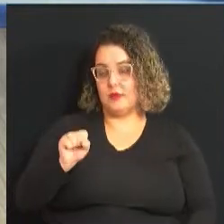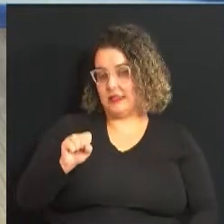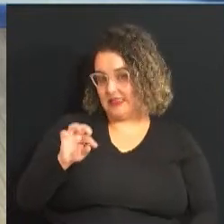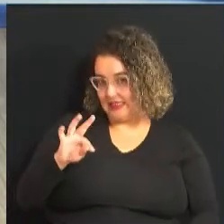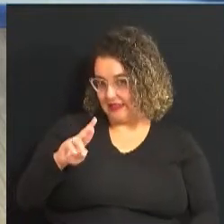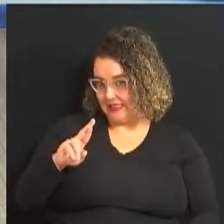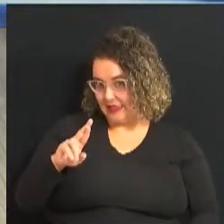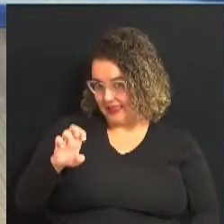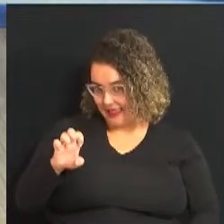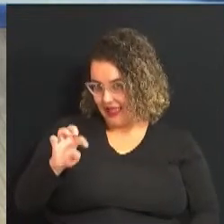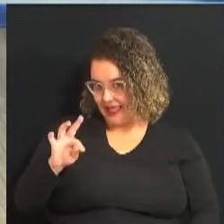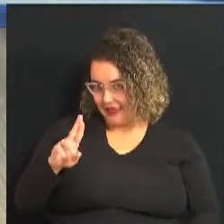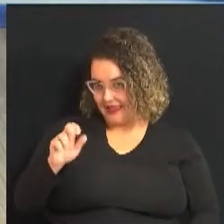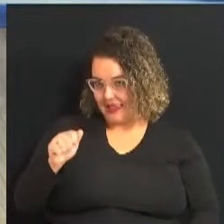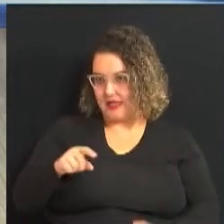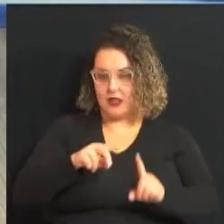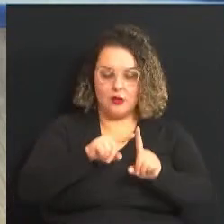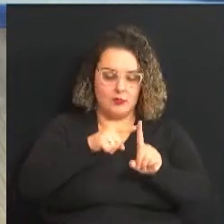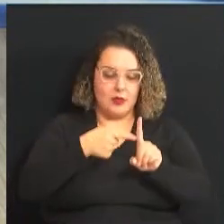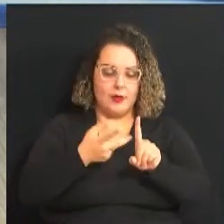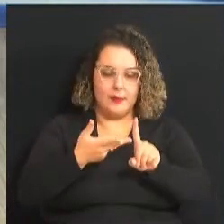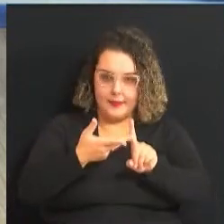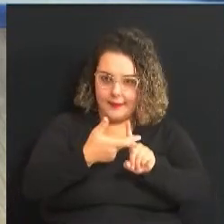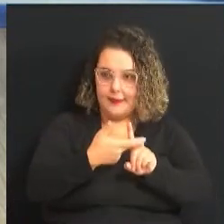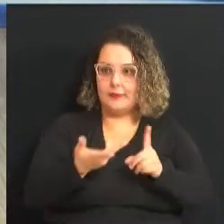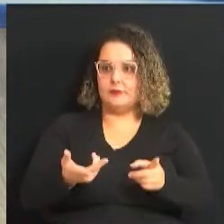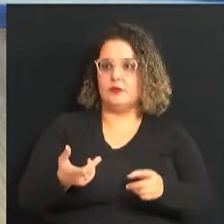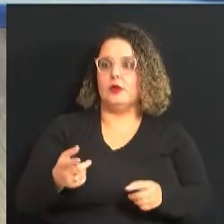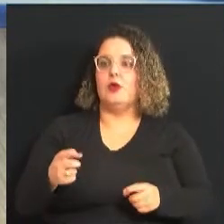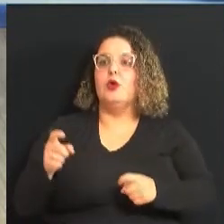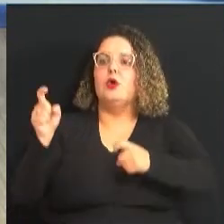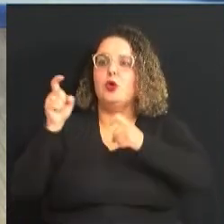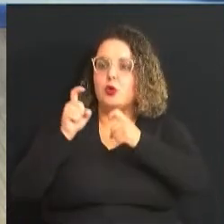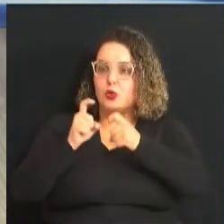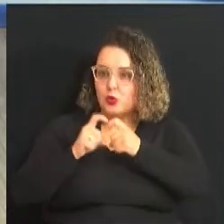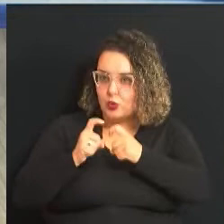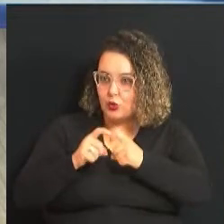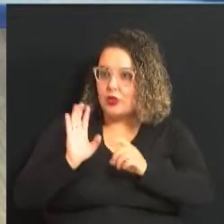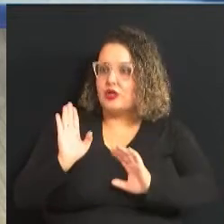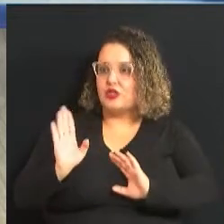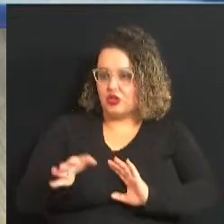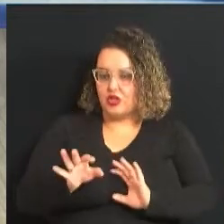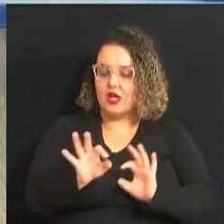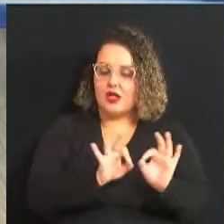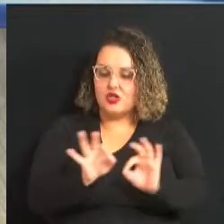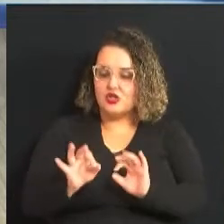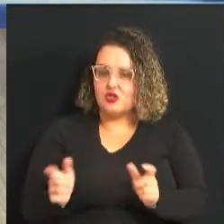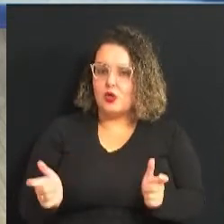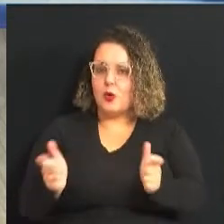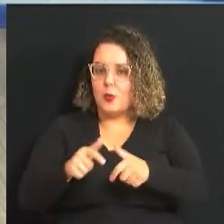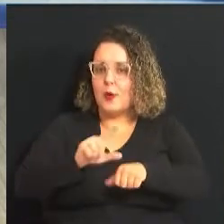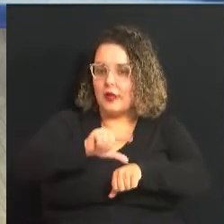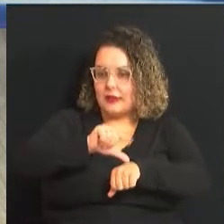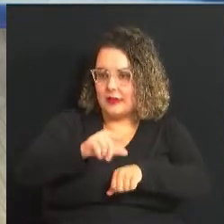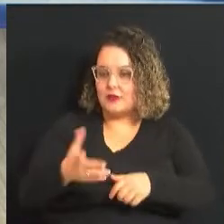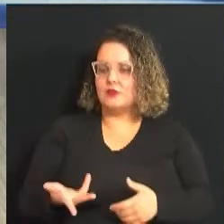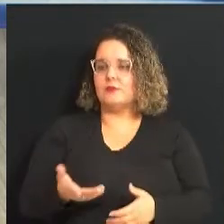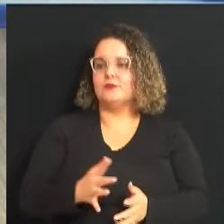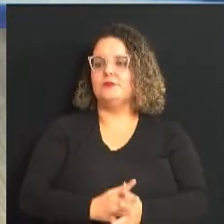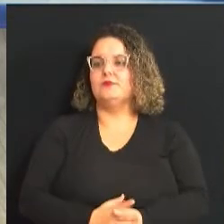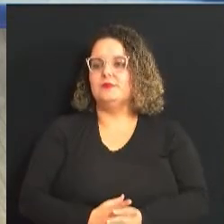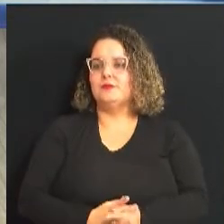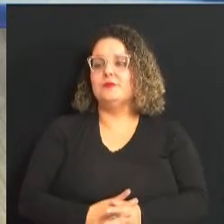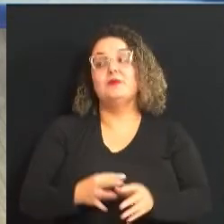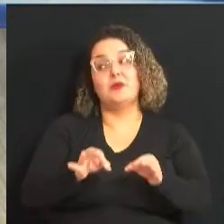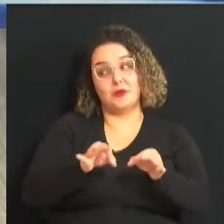aí sobre os métodos contraceptivos. Doutora, agora a gente já diminuiu aquele delay, programa ao vivo é assim mesmo. Doutora,